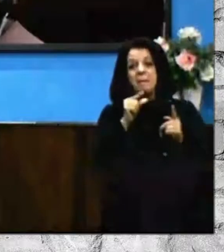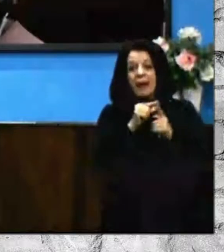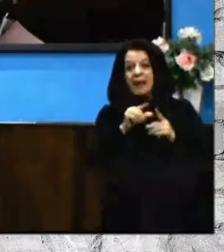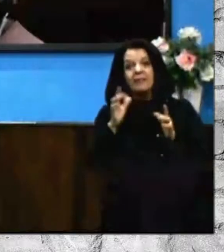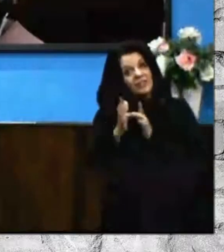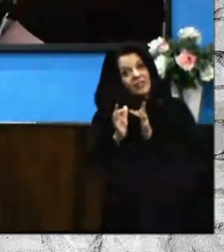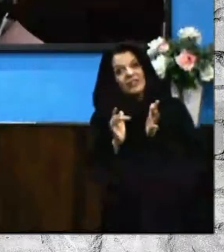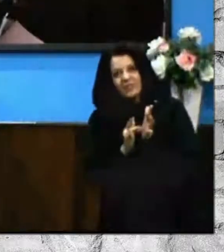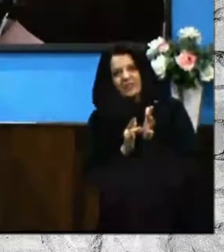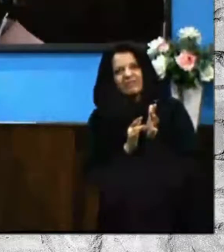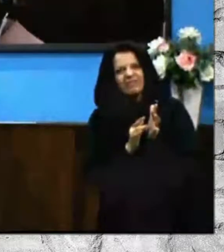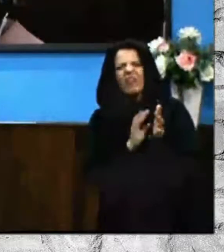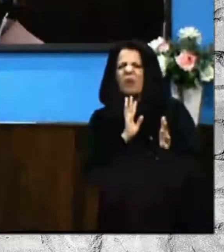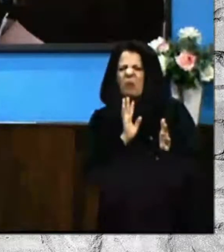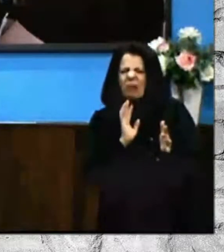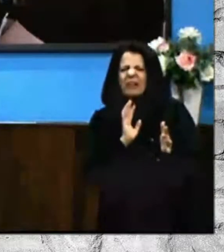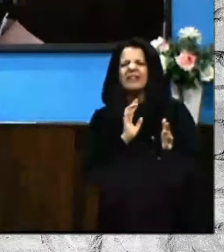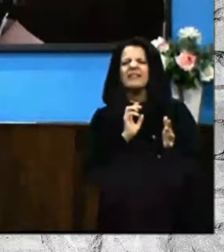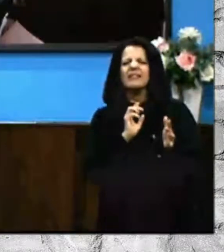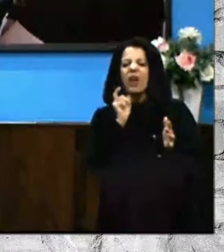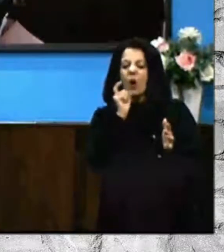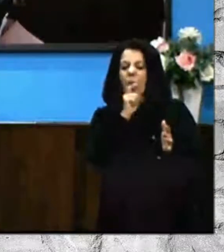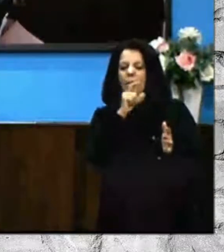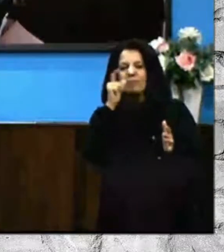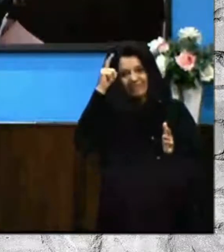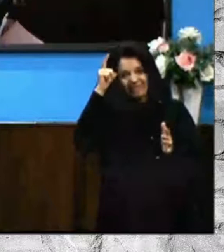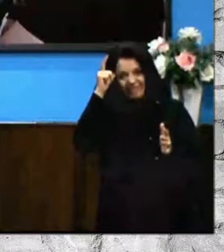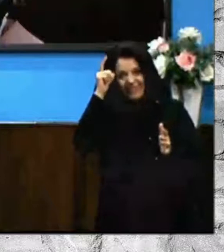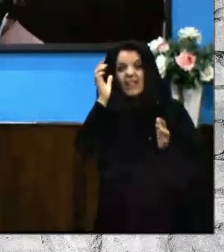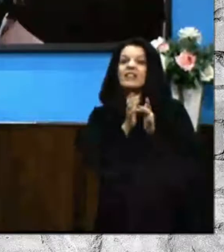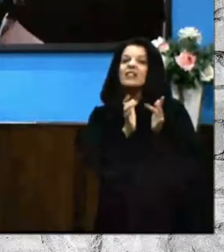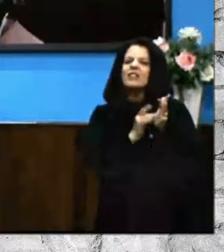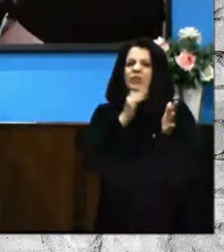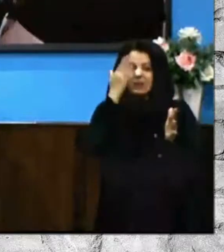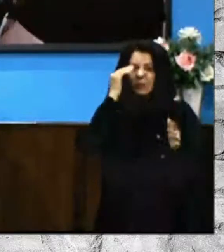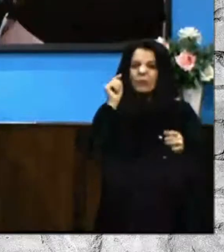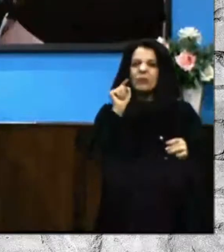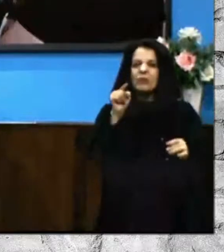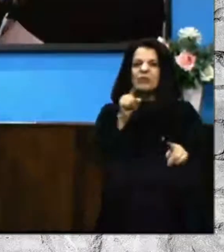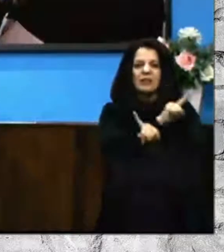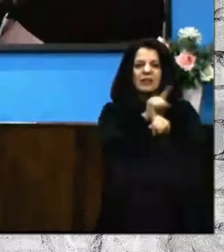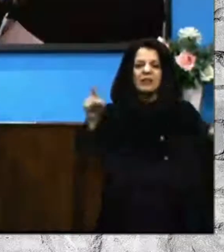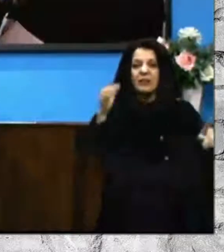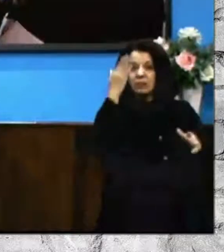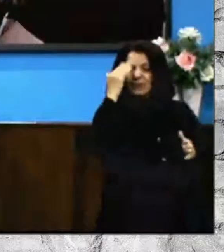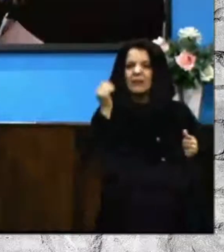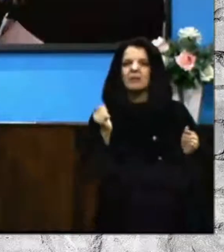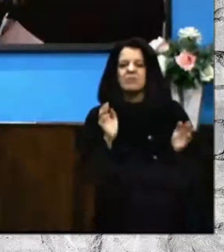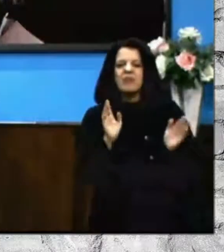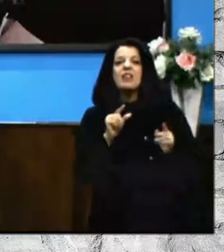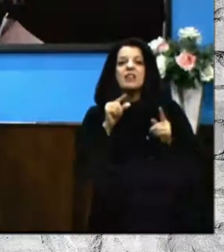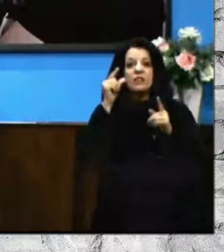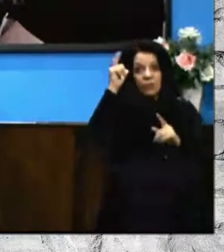artimanha de Satanás. E Jesus sabia o que talvez você não sabe. Que o diabo omitiu, não